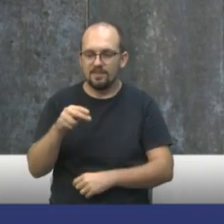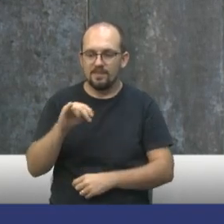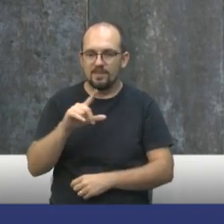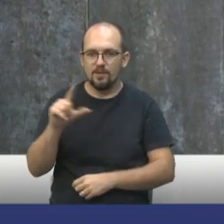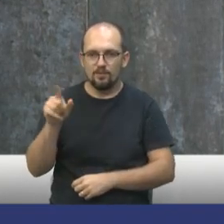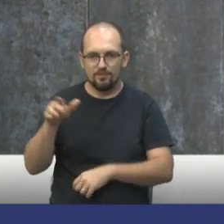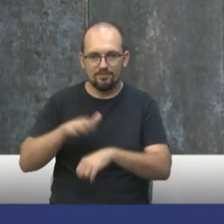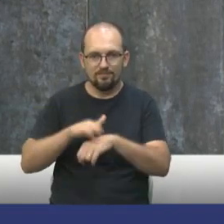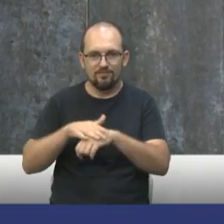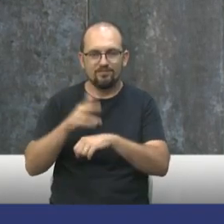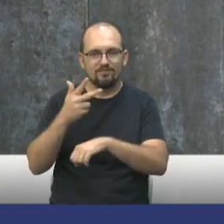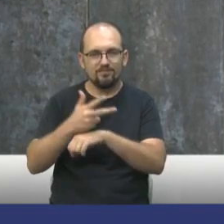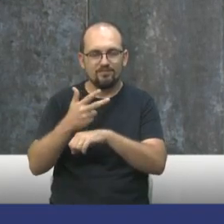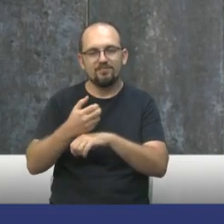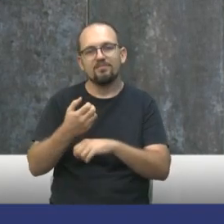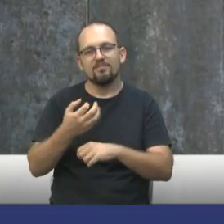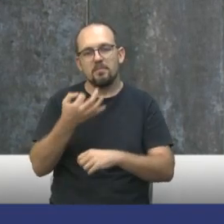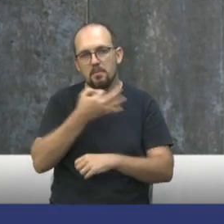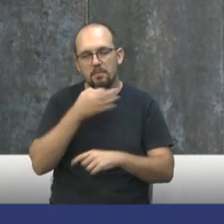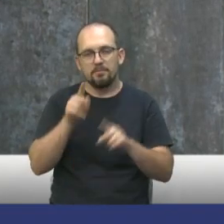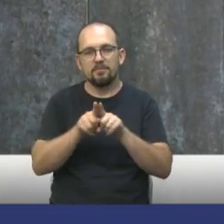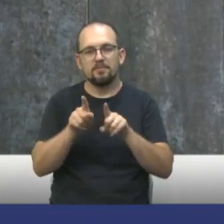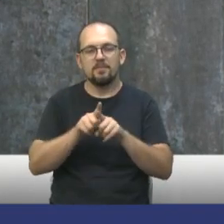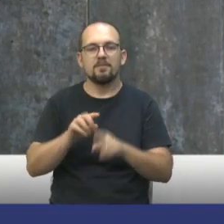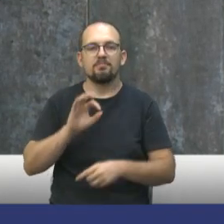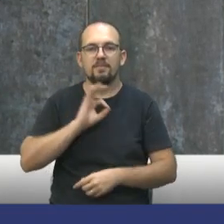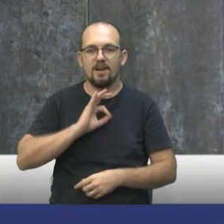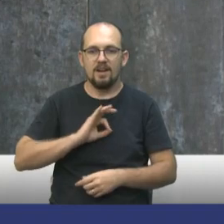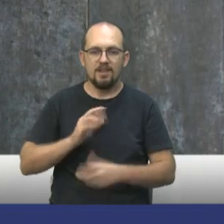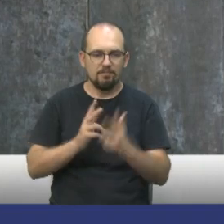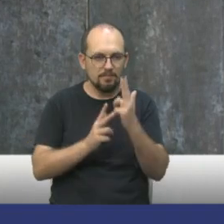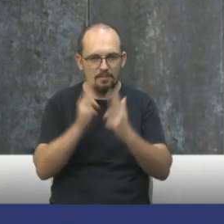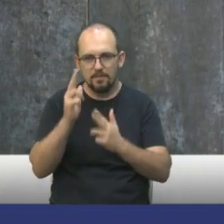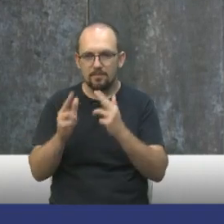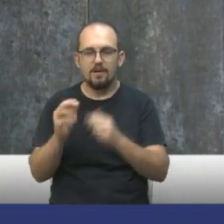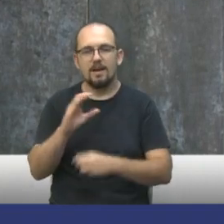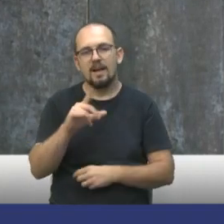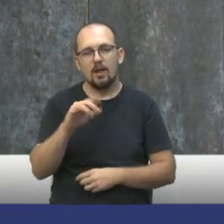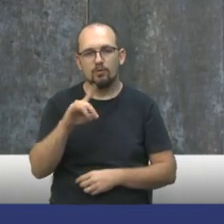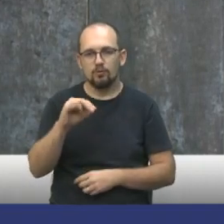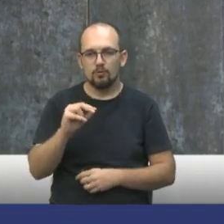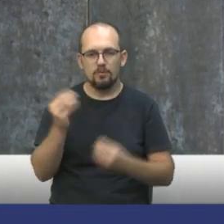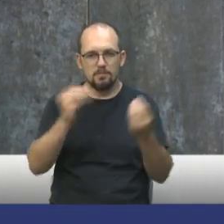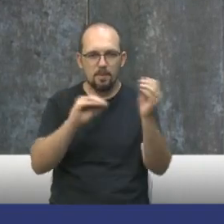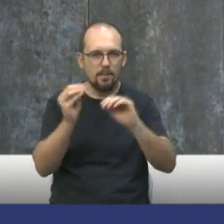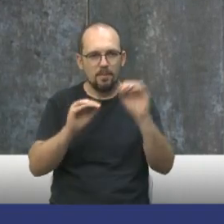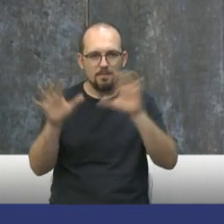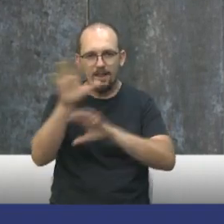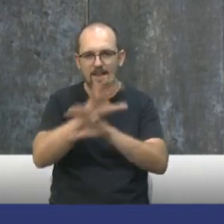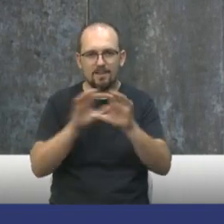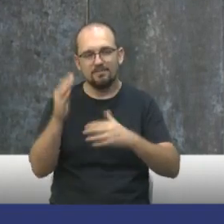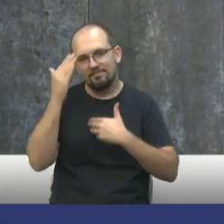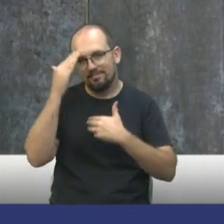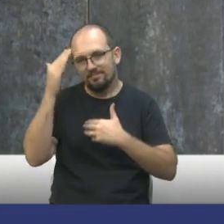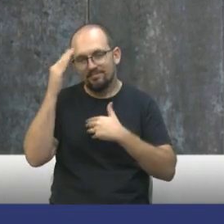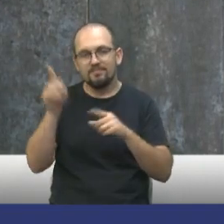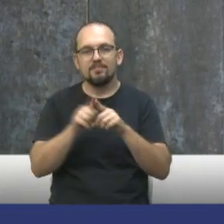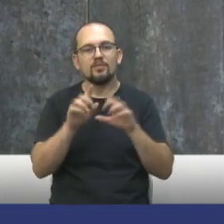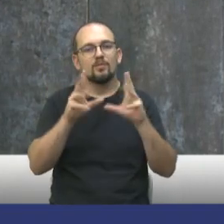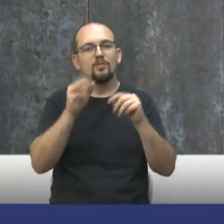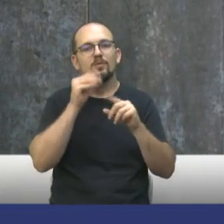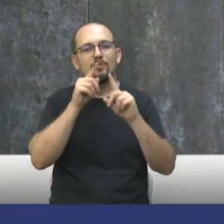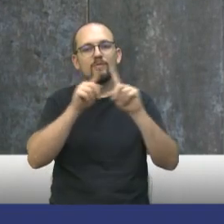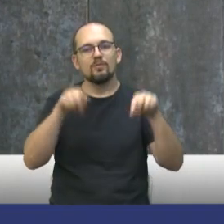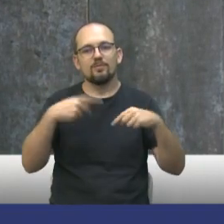ao Carlinhos Martins, que fez a edição, e ao Cláudio Souza pela finalização. O nosso agradecimento também a todos os funcionários aqui da casa que nos